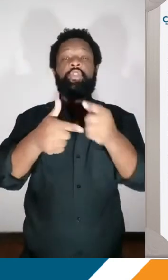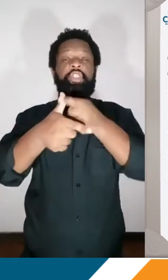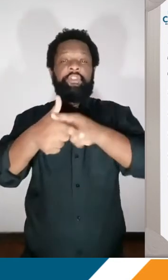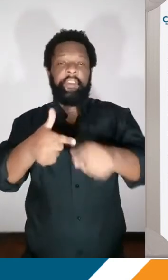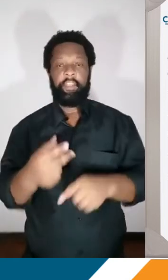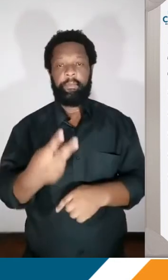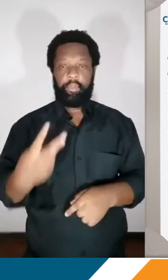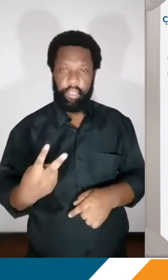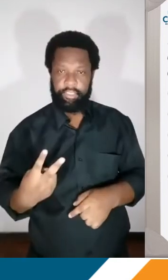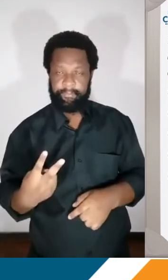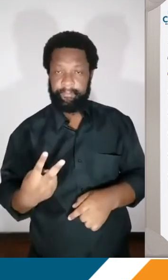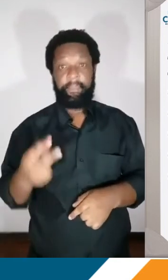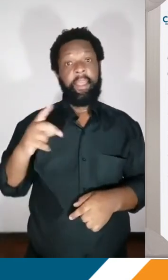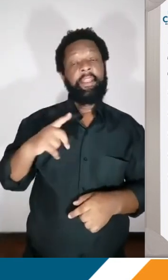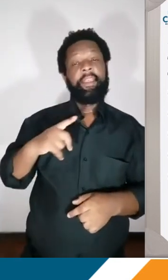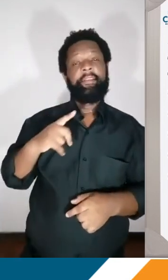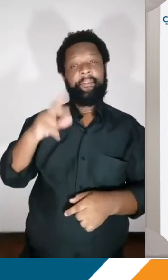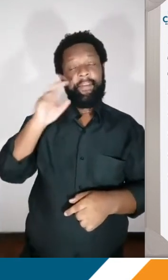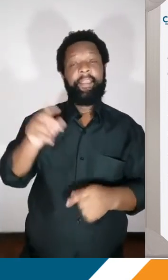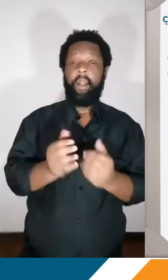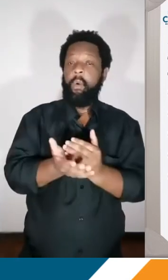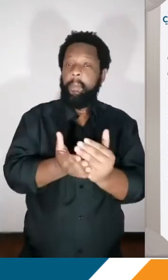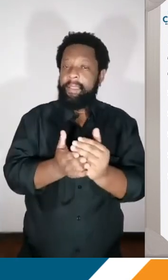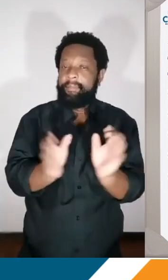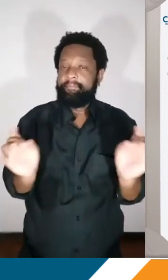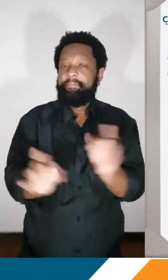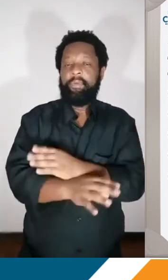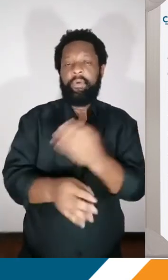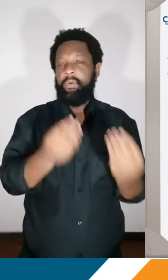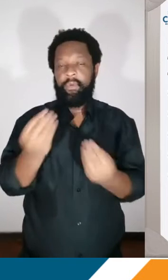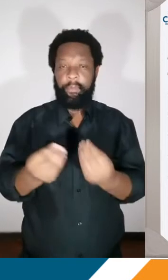dividido por 2. Então, aqui eu vou começar resolvendo, né?